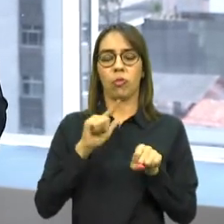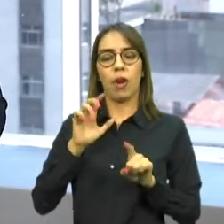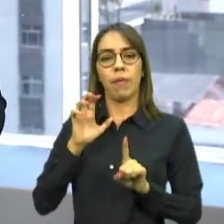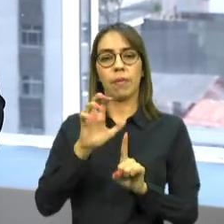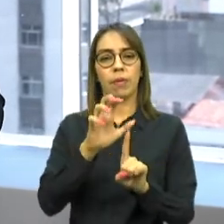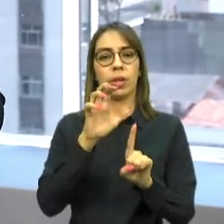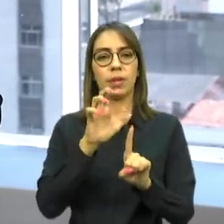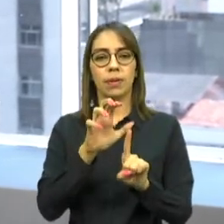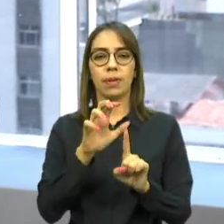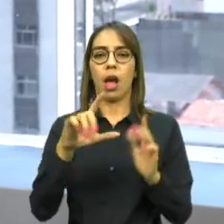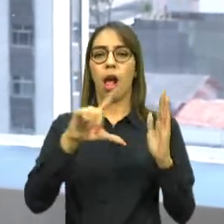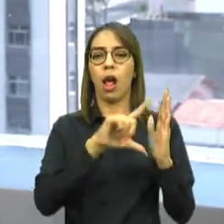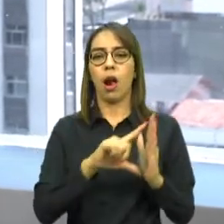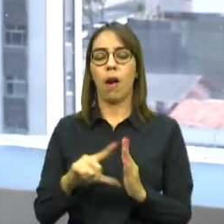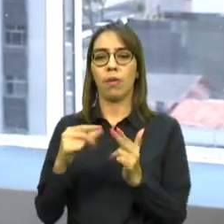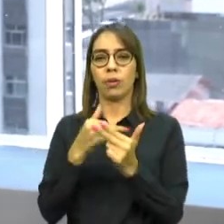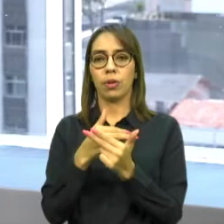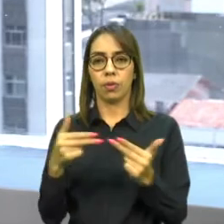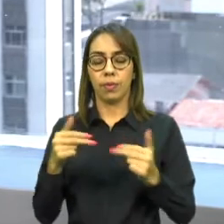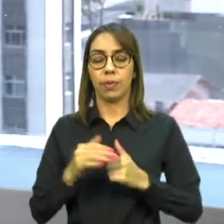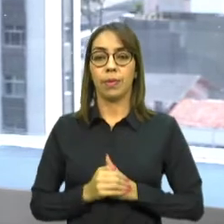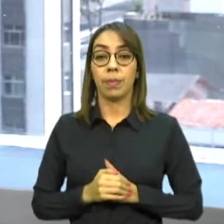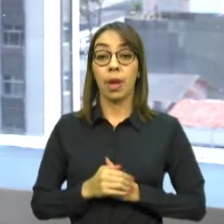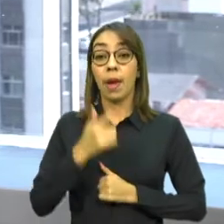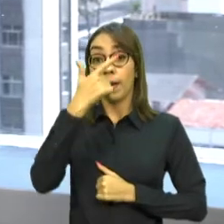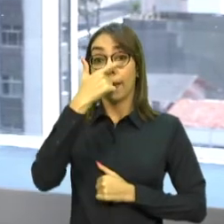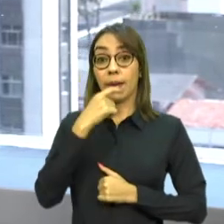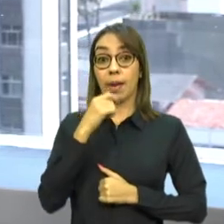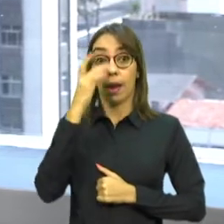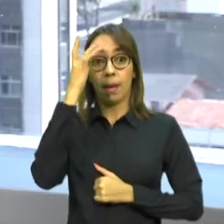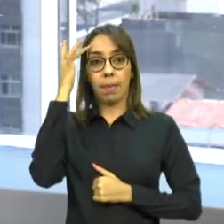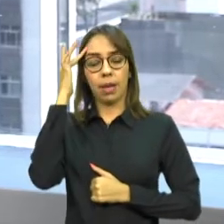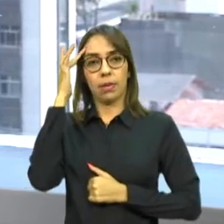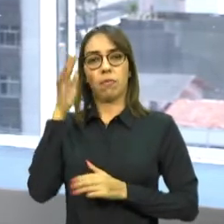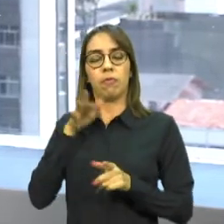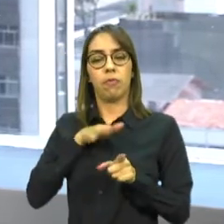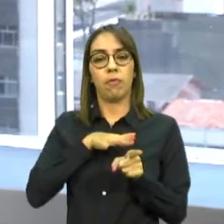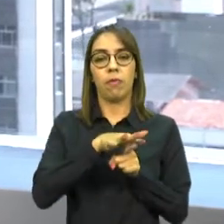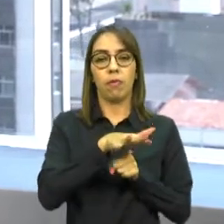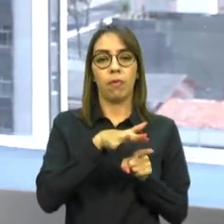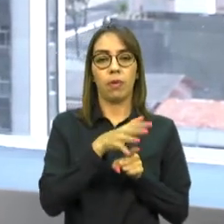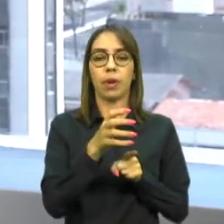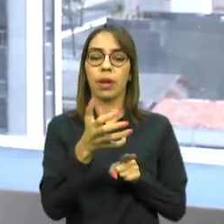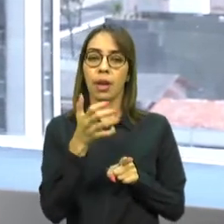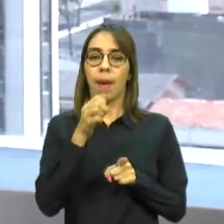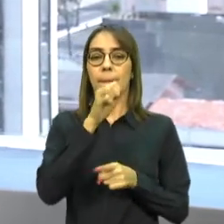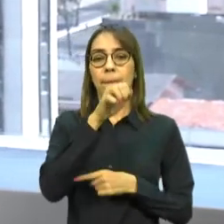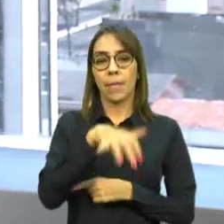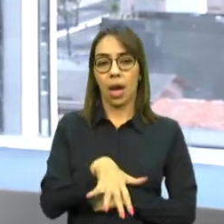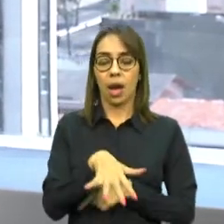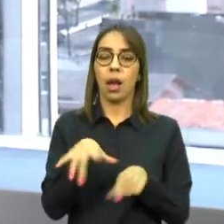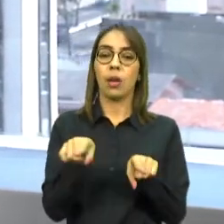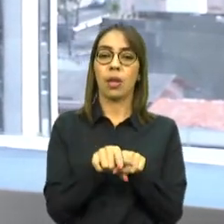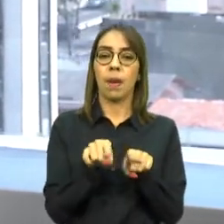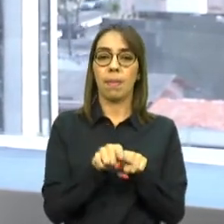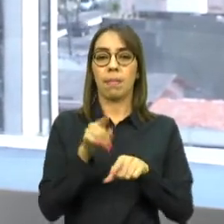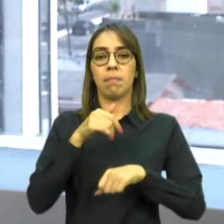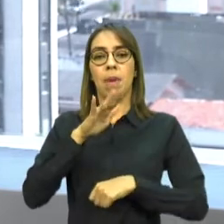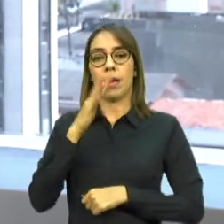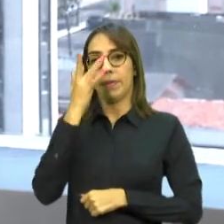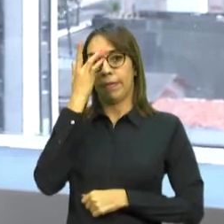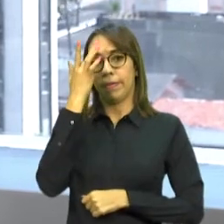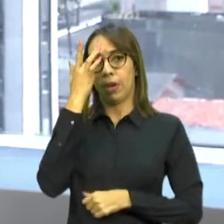que é atraído pelo preço, economia, praticidade e velocidade dos veículos de duas rodas. Agora